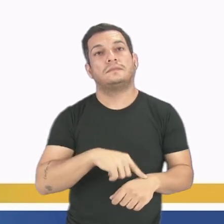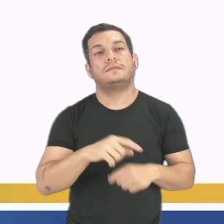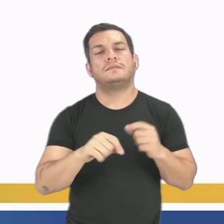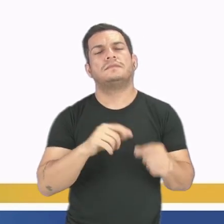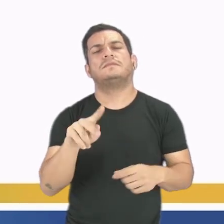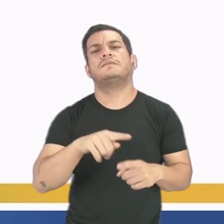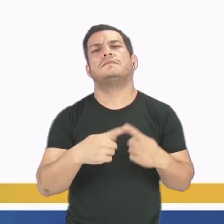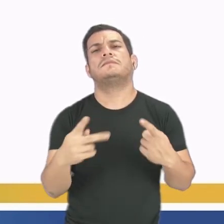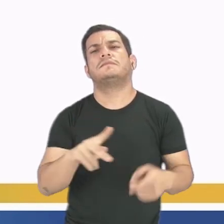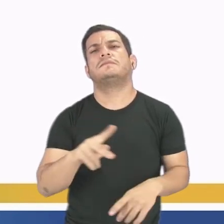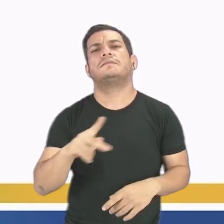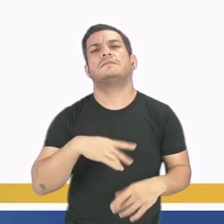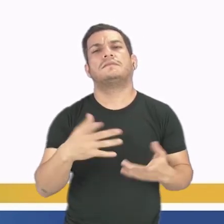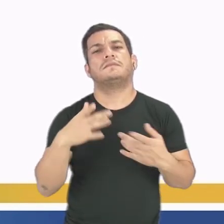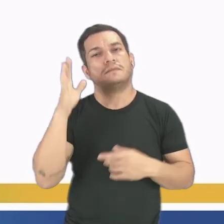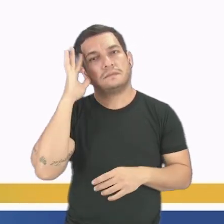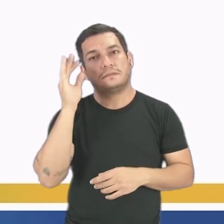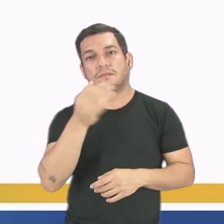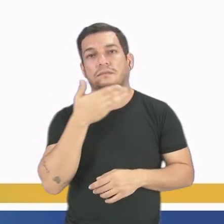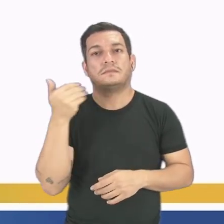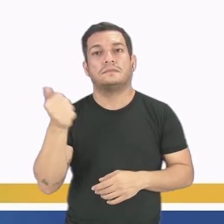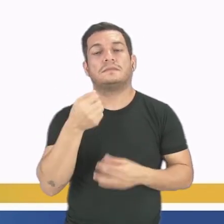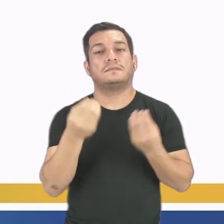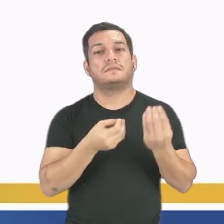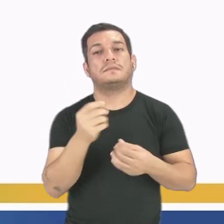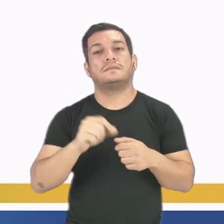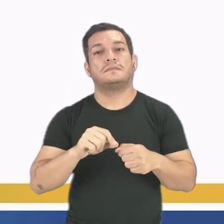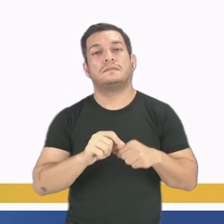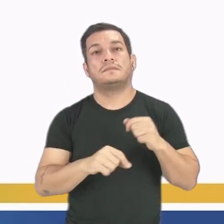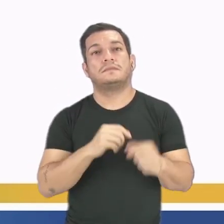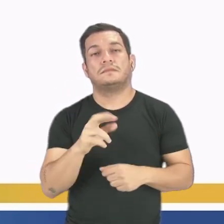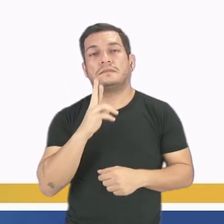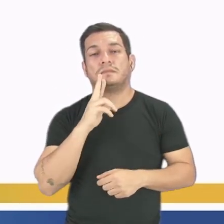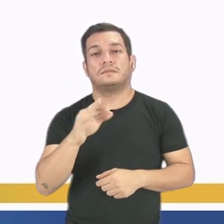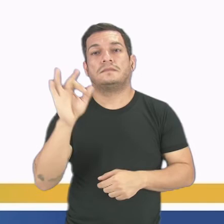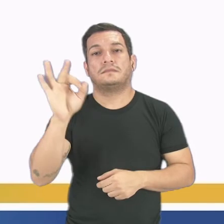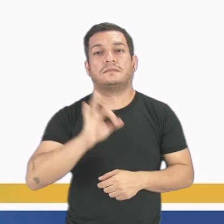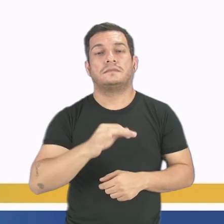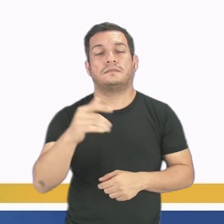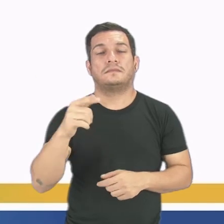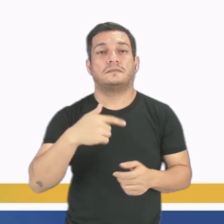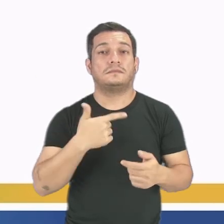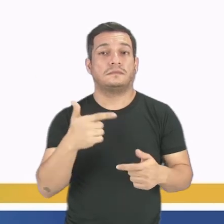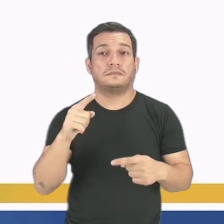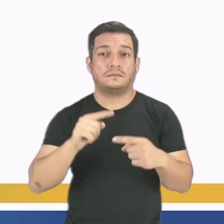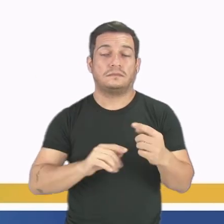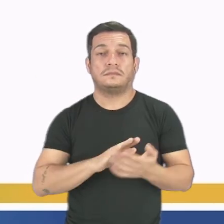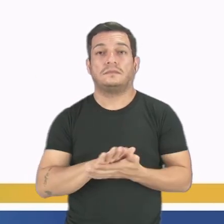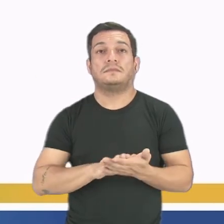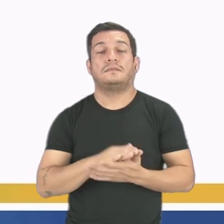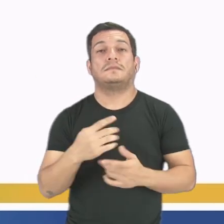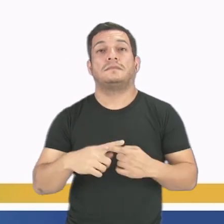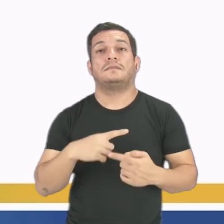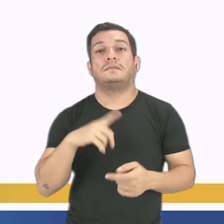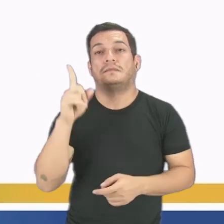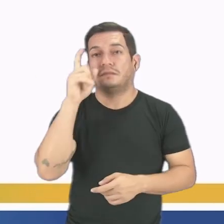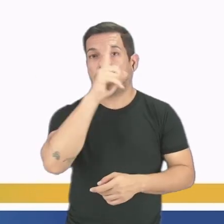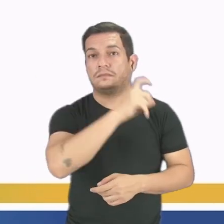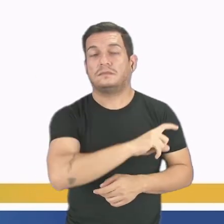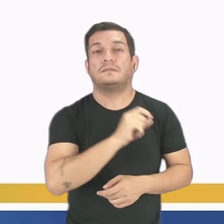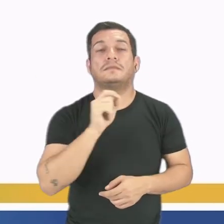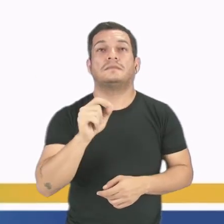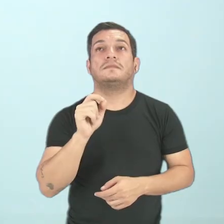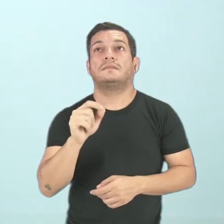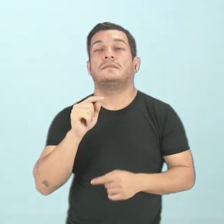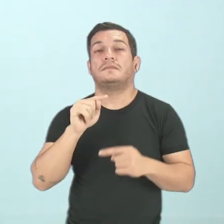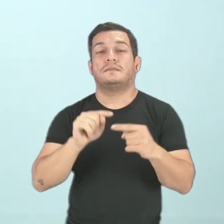dizendo assim, professor Anderson, eu queria compreender melhor como que eu faço para chegar nessa porcentagem sem essa divisão. Até porque eu tenho um pouco de dificuldade